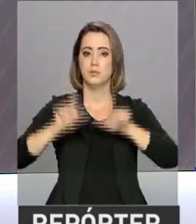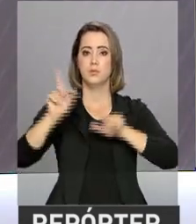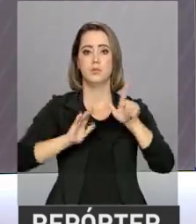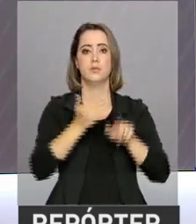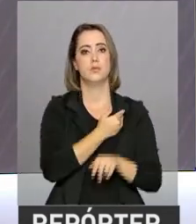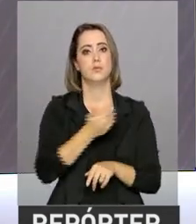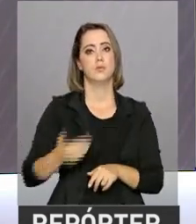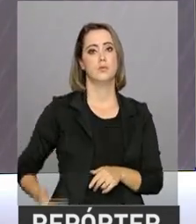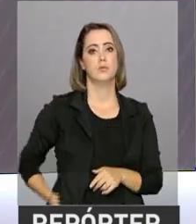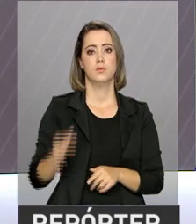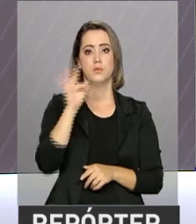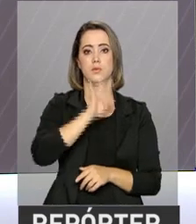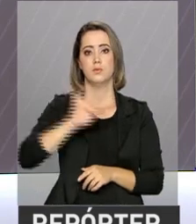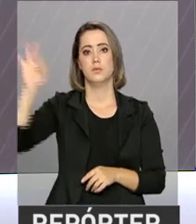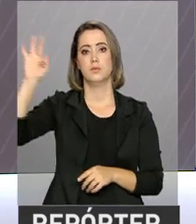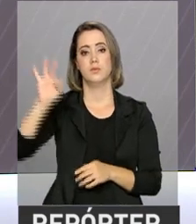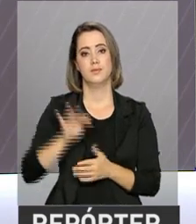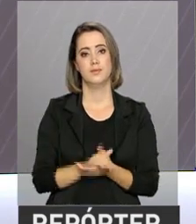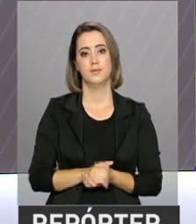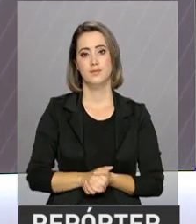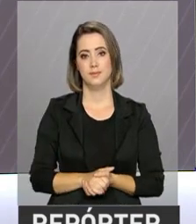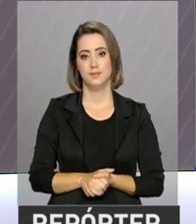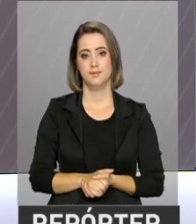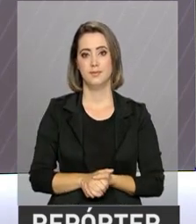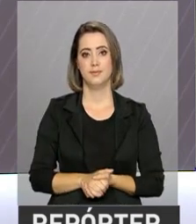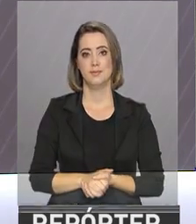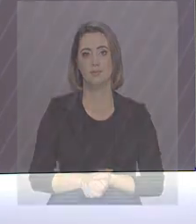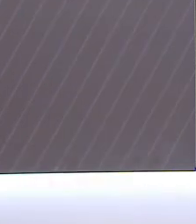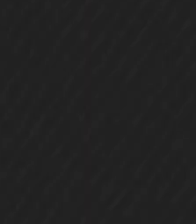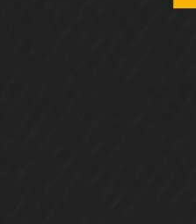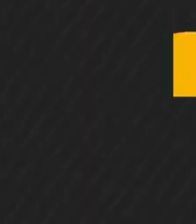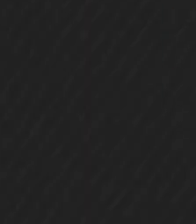com a gente aqui na nbr a tv do governo federal